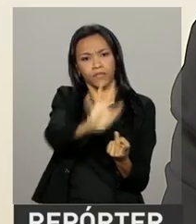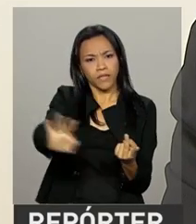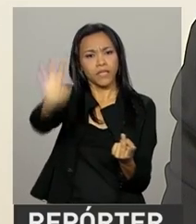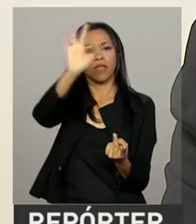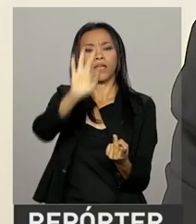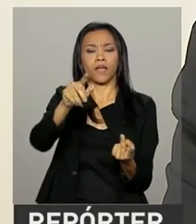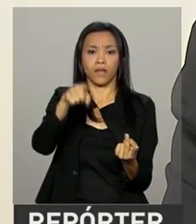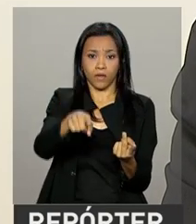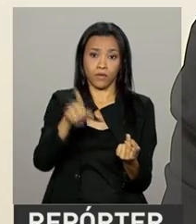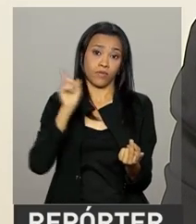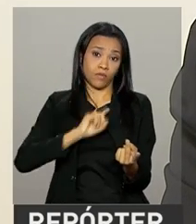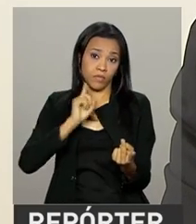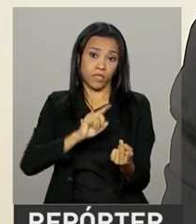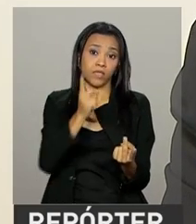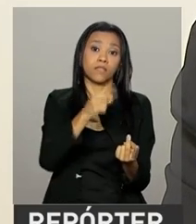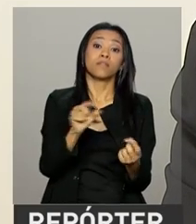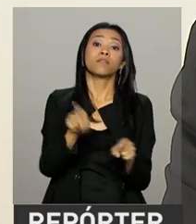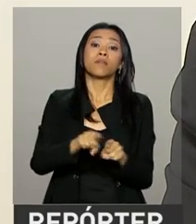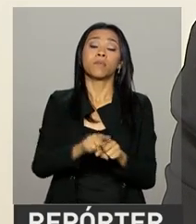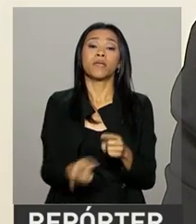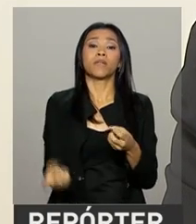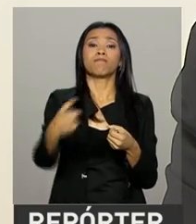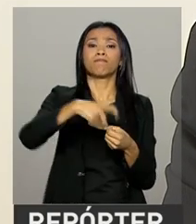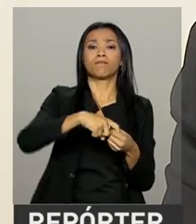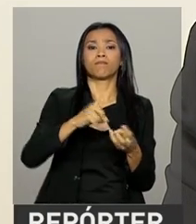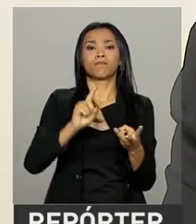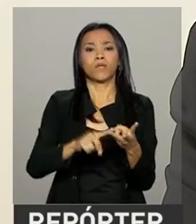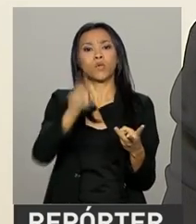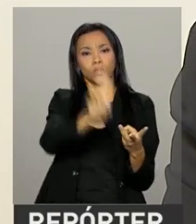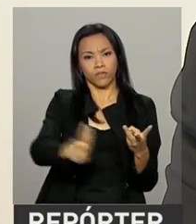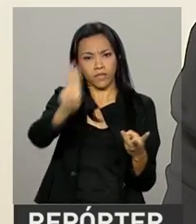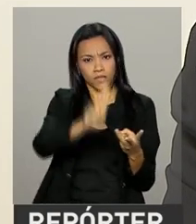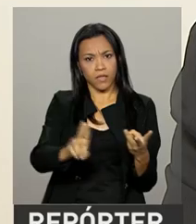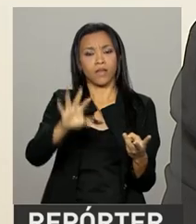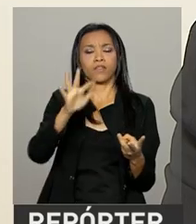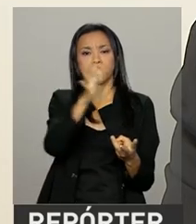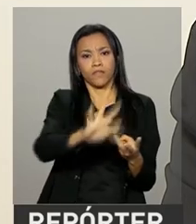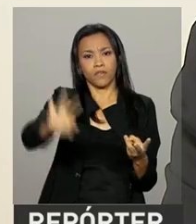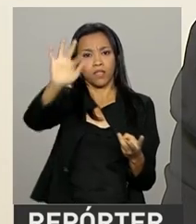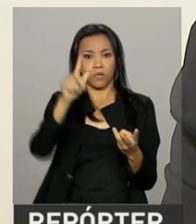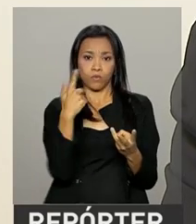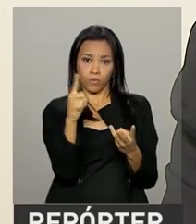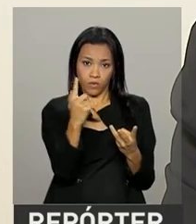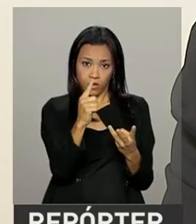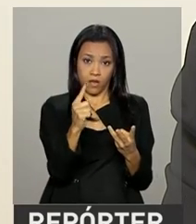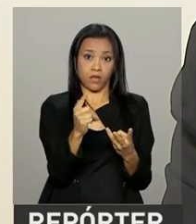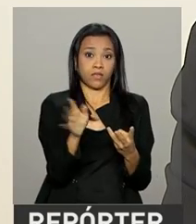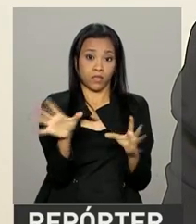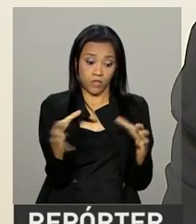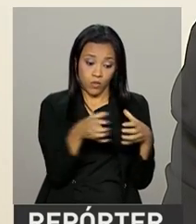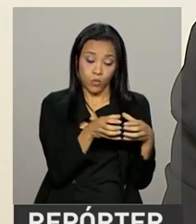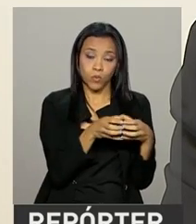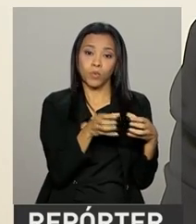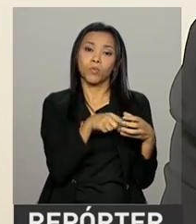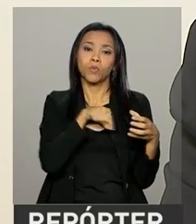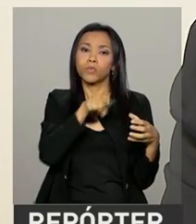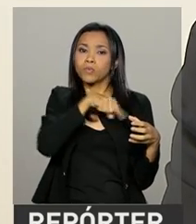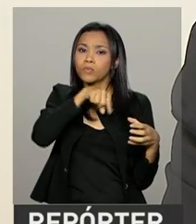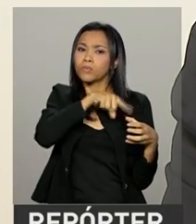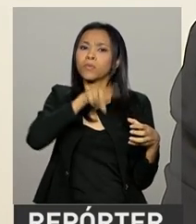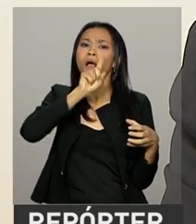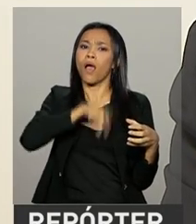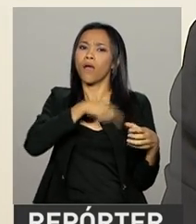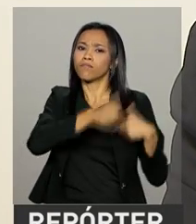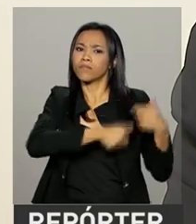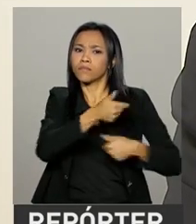Minas Gerais e traz também a Universidade Federal de Goiás de forma a atuar